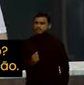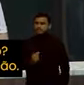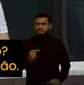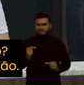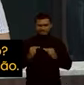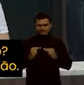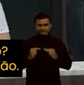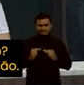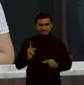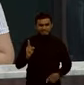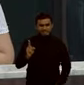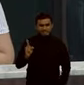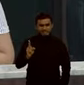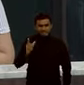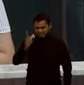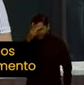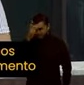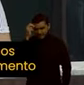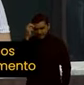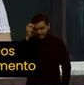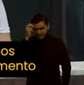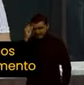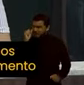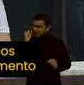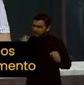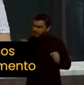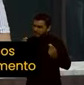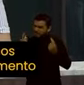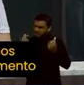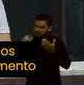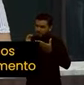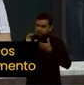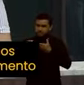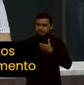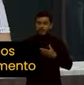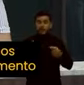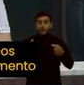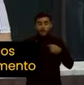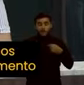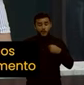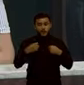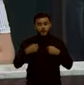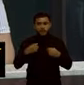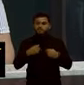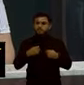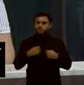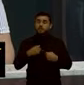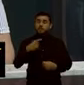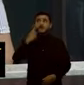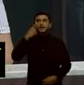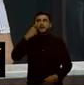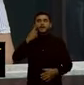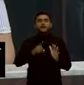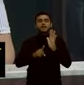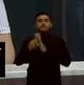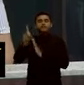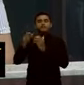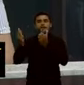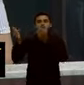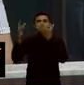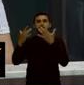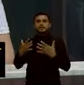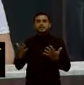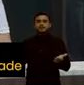queria muito a explicação. Nós queremos, nós enviaremos, nosso gabinete enviará requerimentos querendo entender melhor o que,